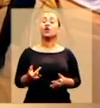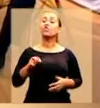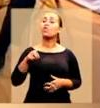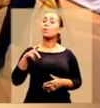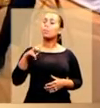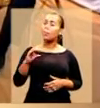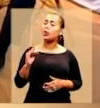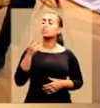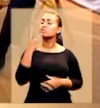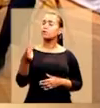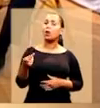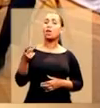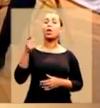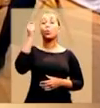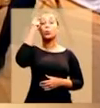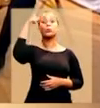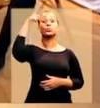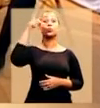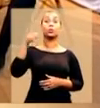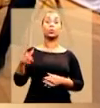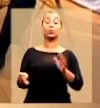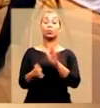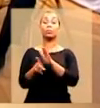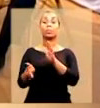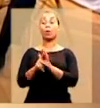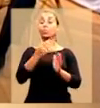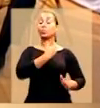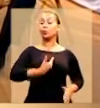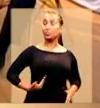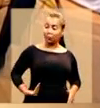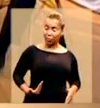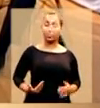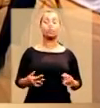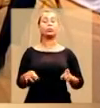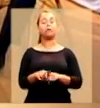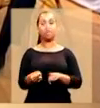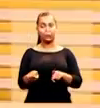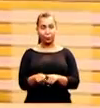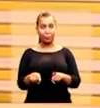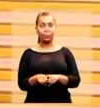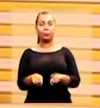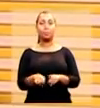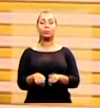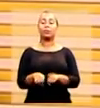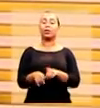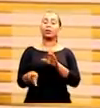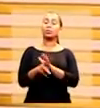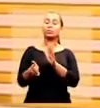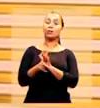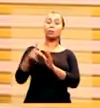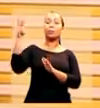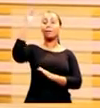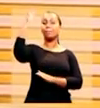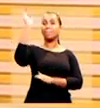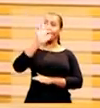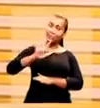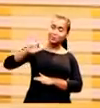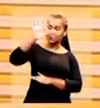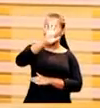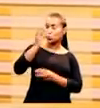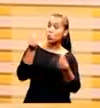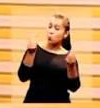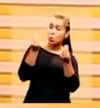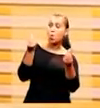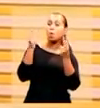Volpato, e quando a gente fala como a cultura é vista em âmbito governamental e também na questão nacional, lá de cima,